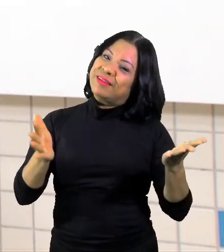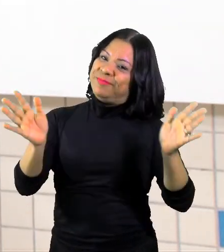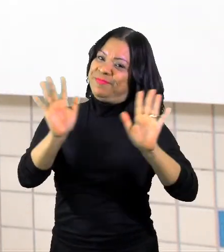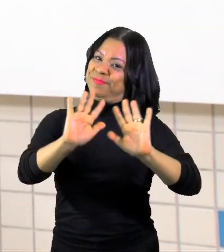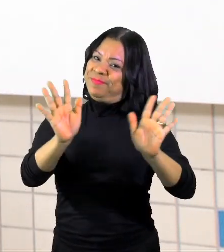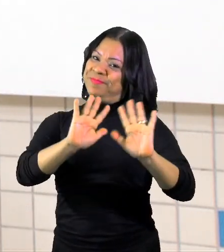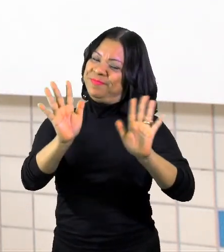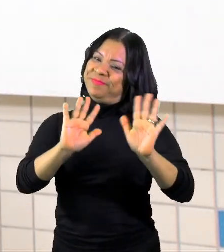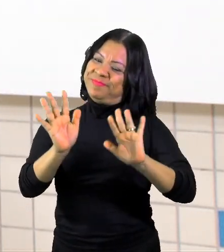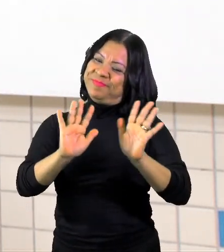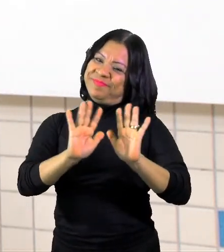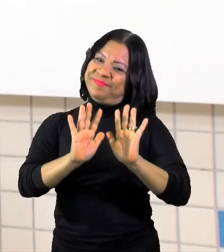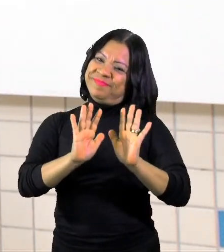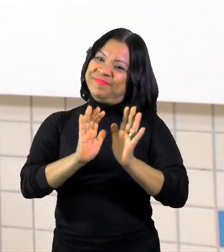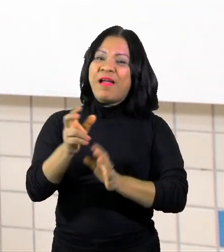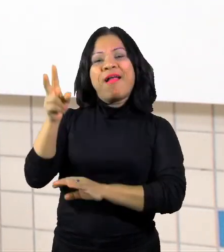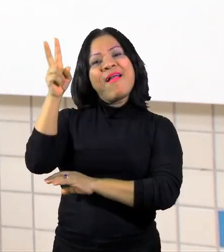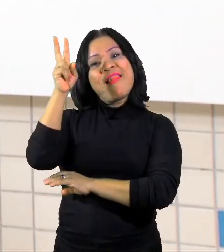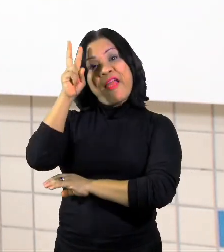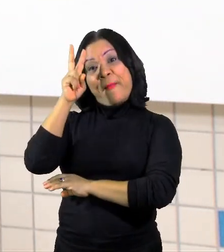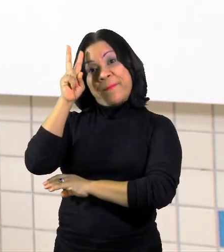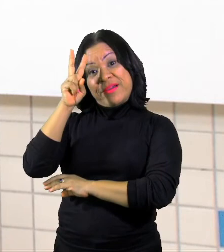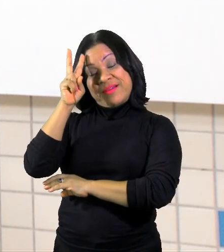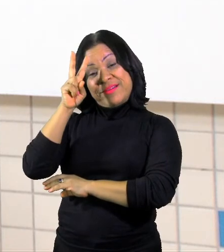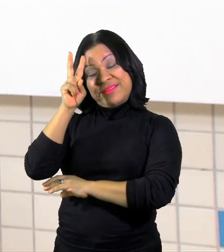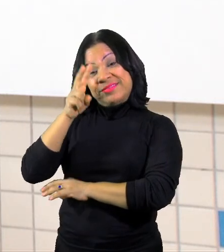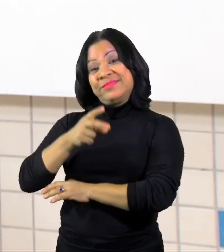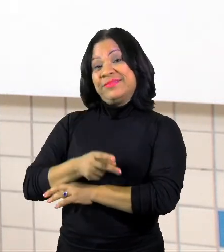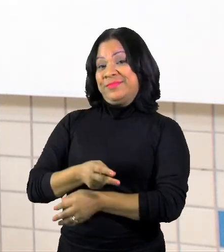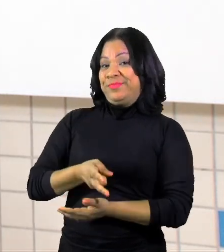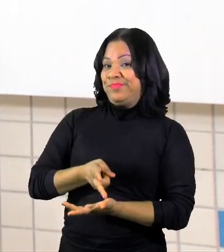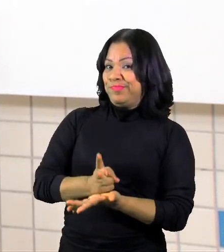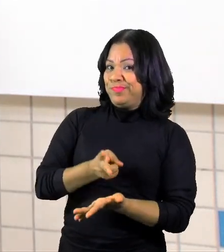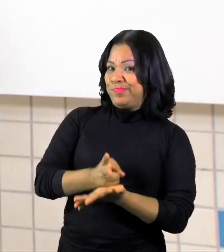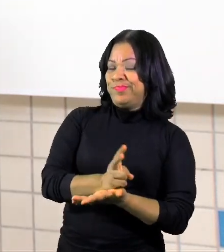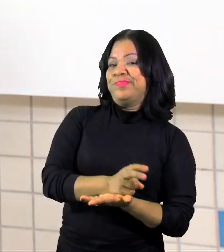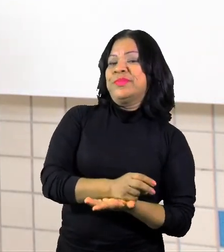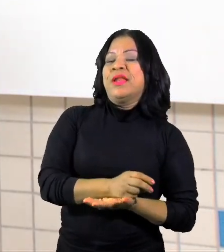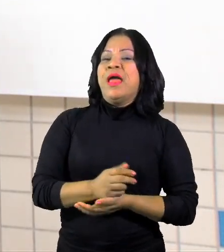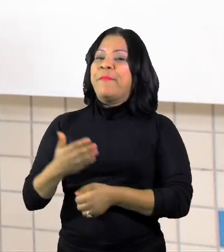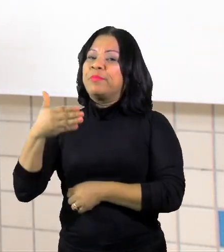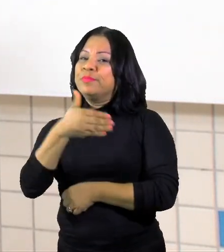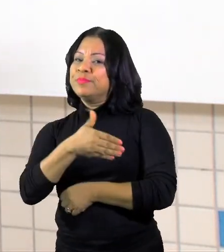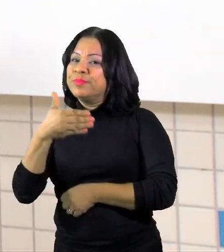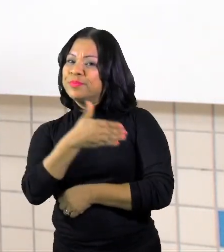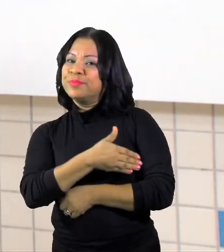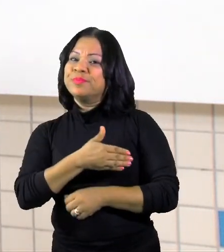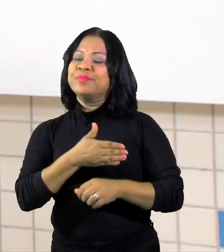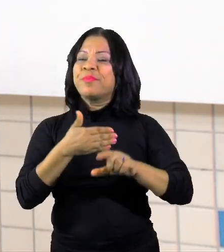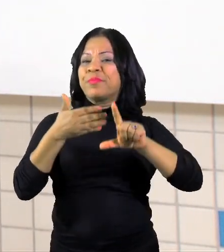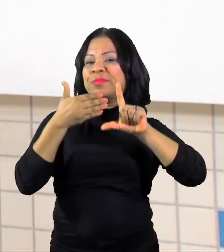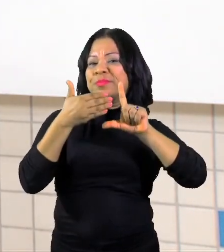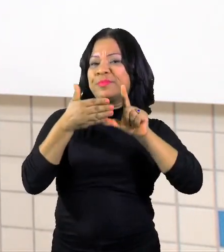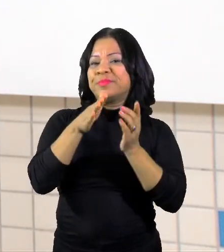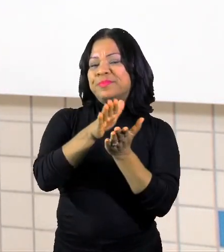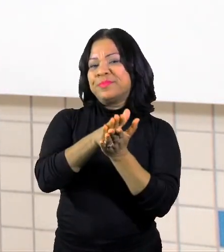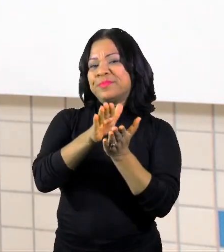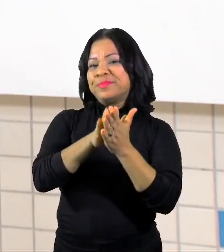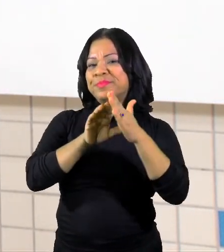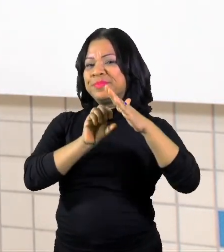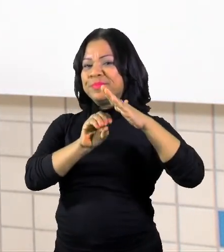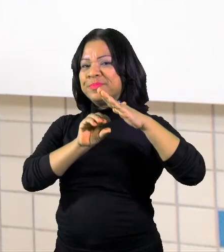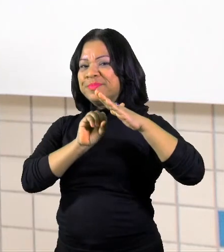vocês, lembrando sempre do acesso à plataforma Palmas Homeschool, para que